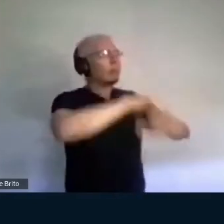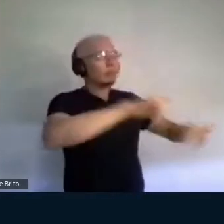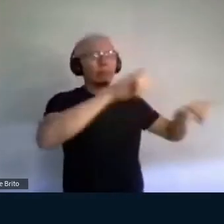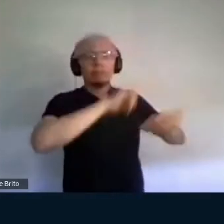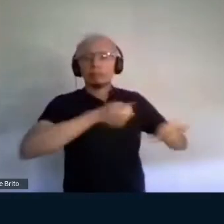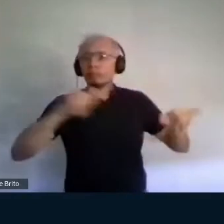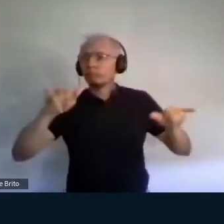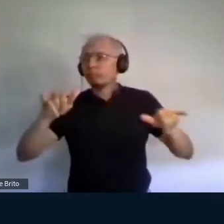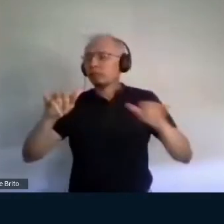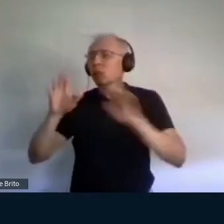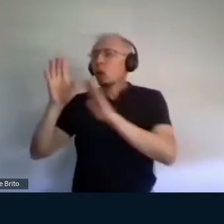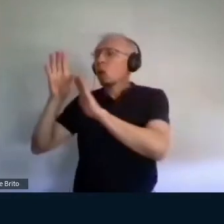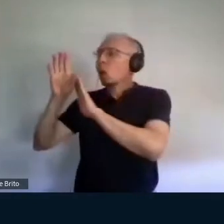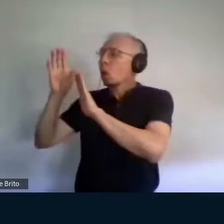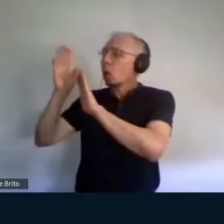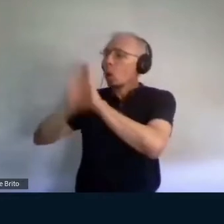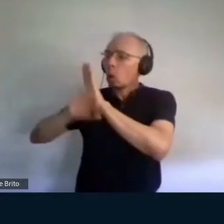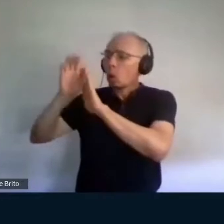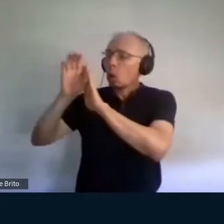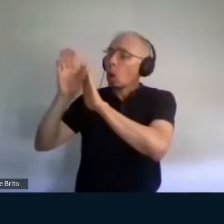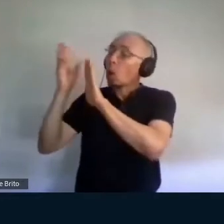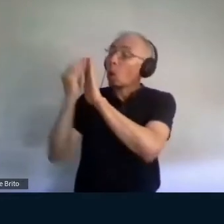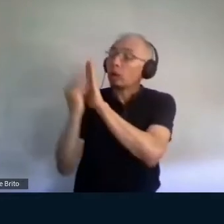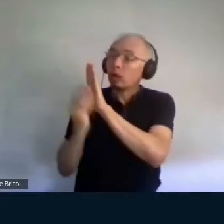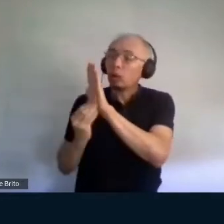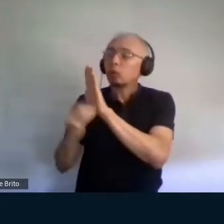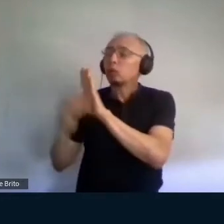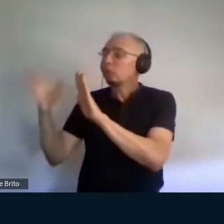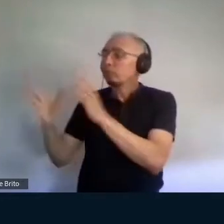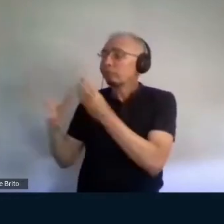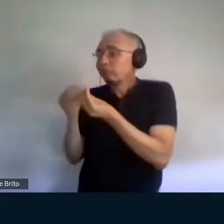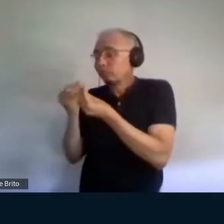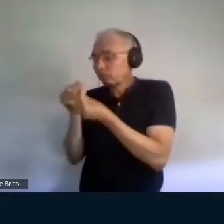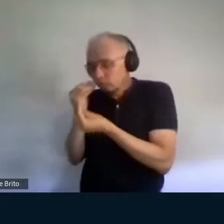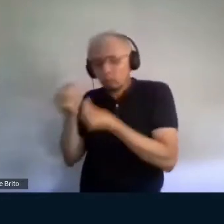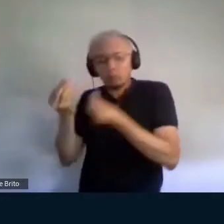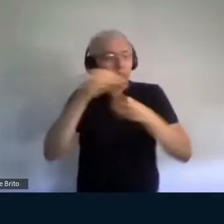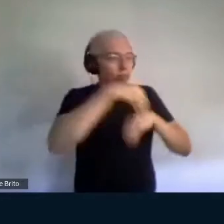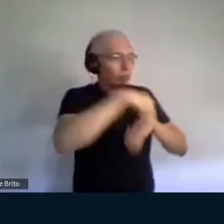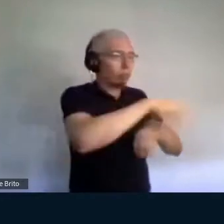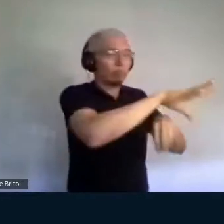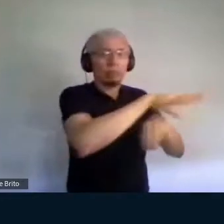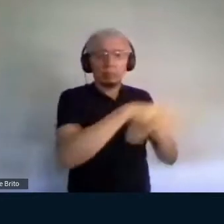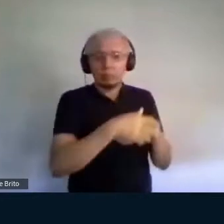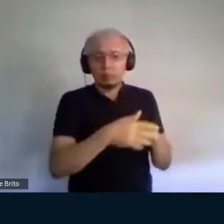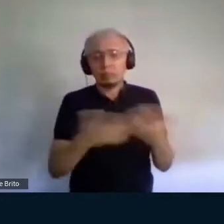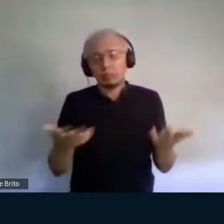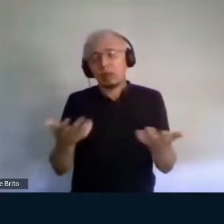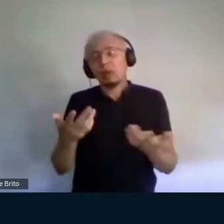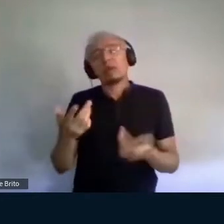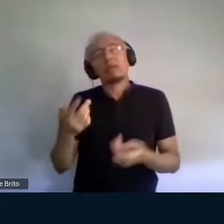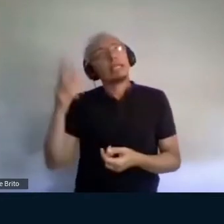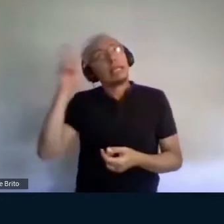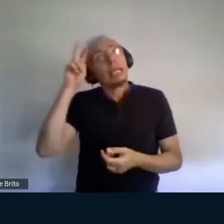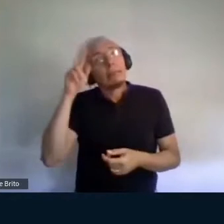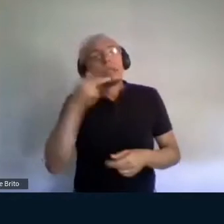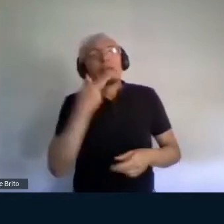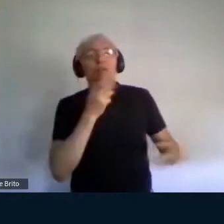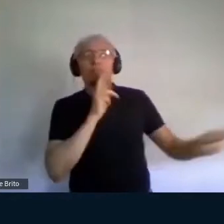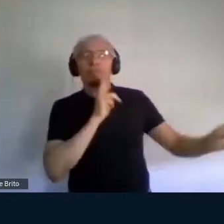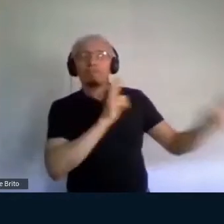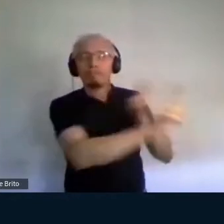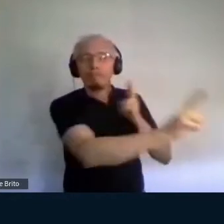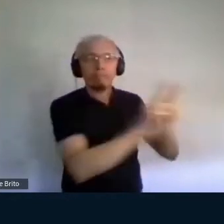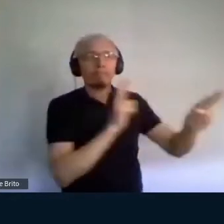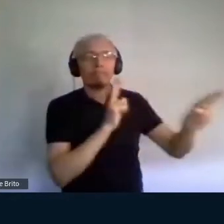conteúdo palpável, delimitado. Na realidade, mais uma vez, retomando as questões das interações a partir de uma